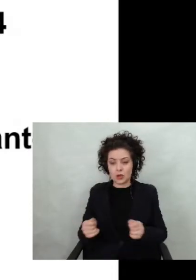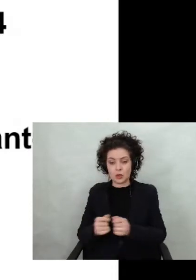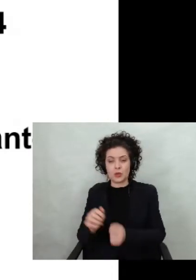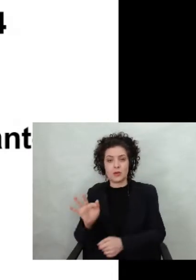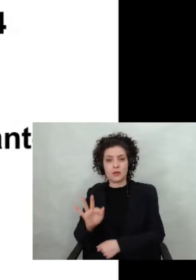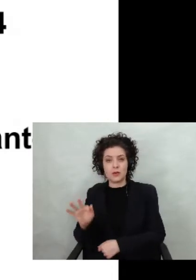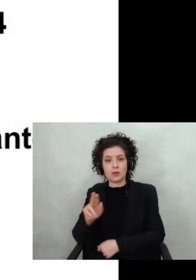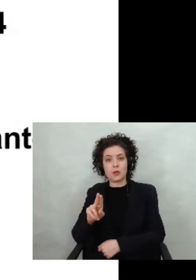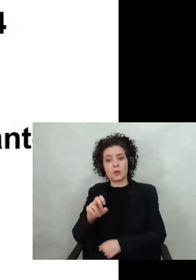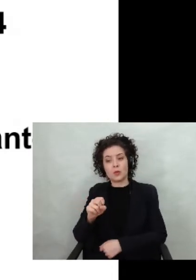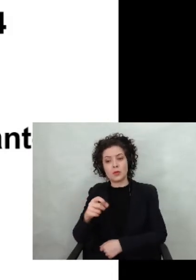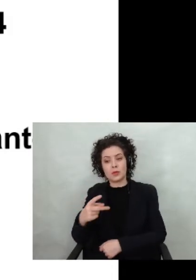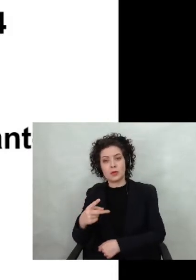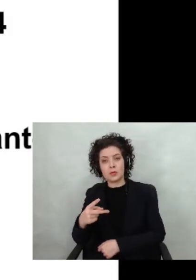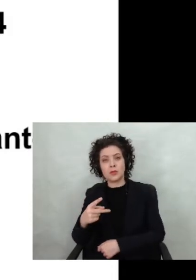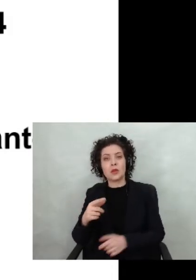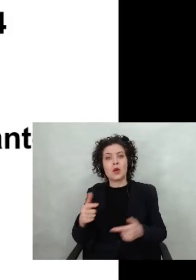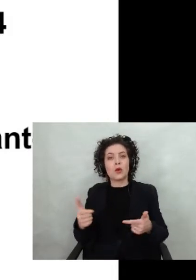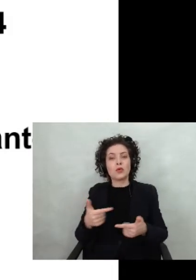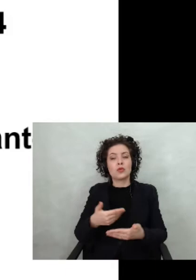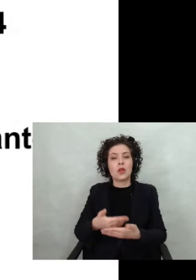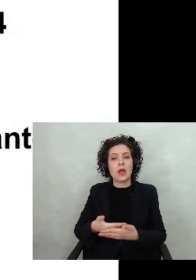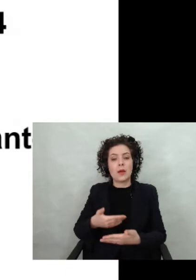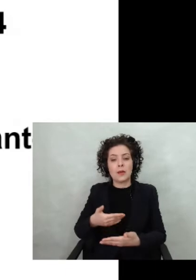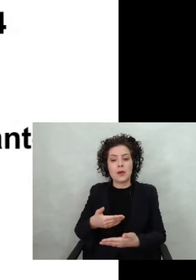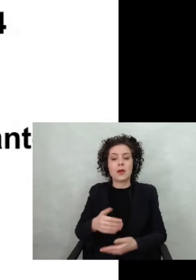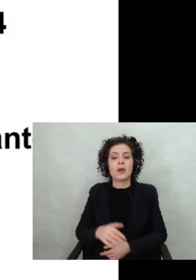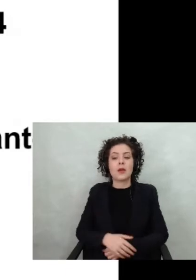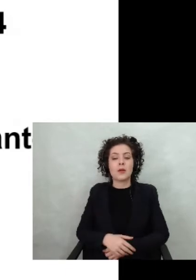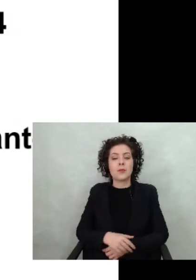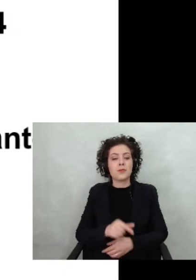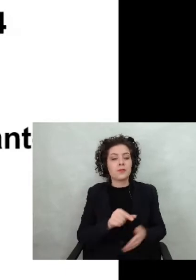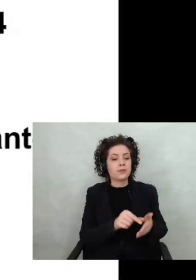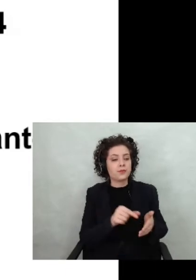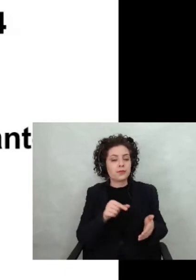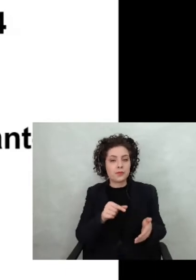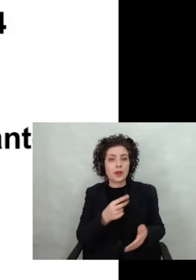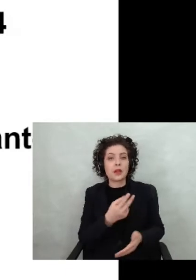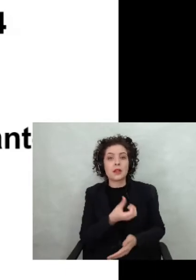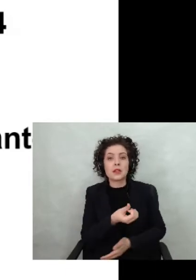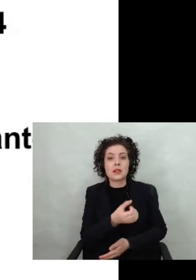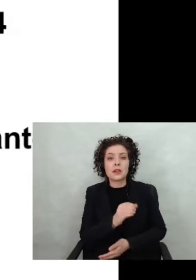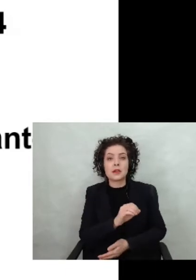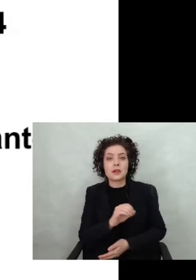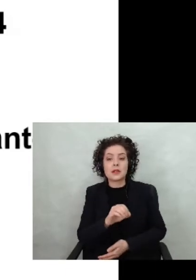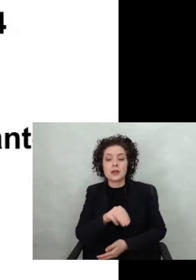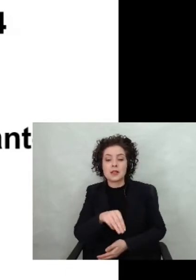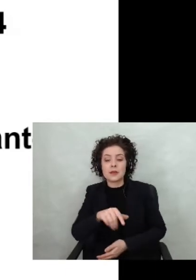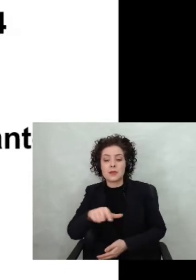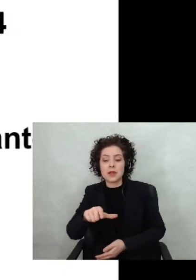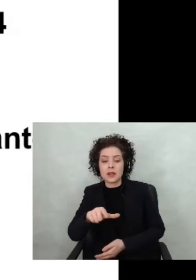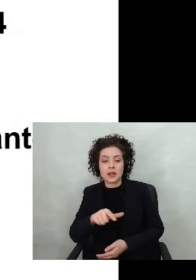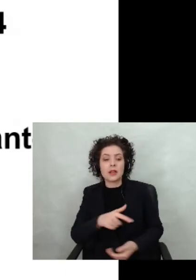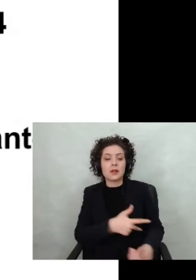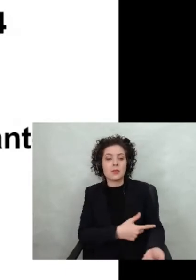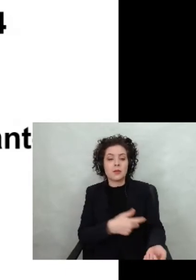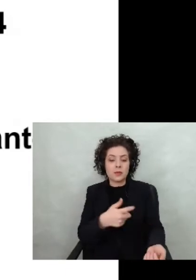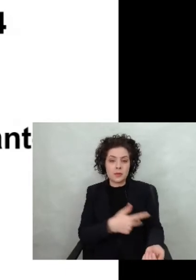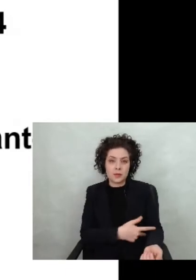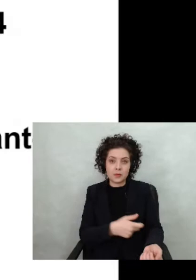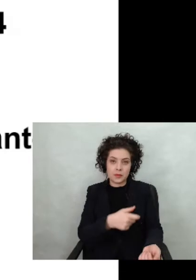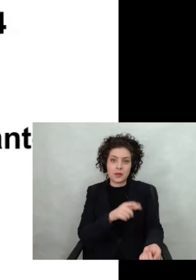de Ribeirão Preto, e a gente colhe 600 ml cada vez que a gente faz uma coleta de plasma desses